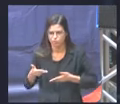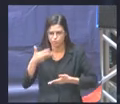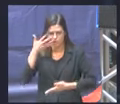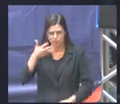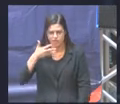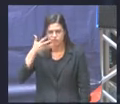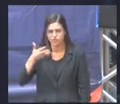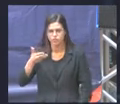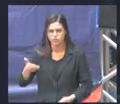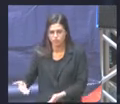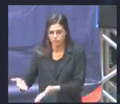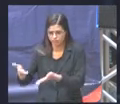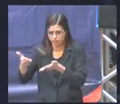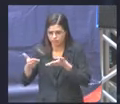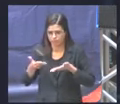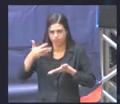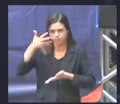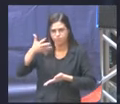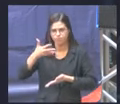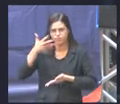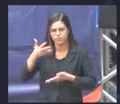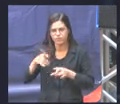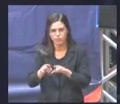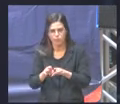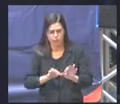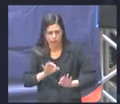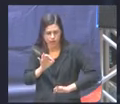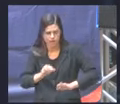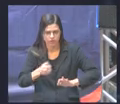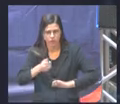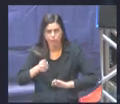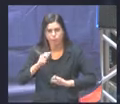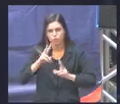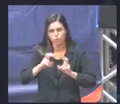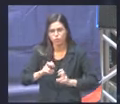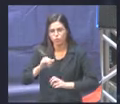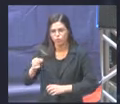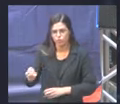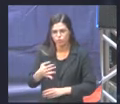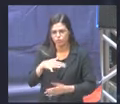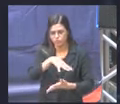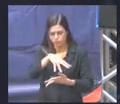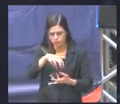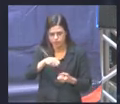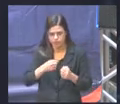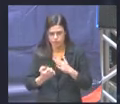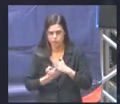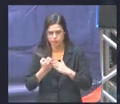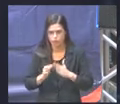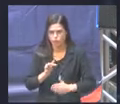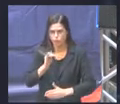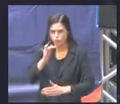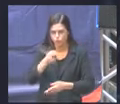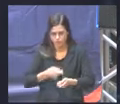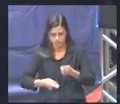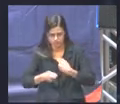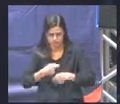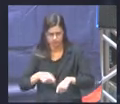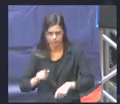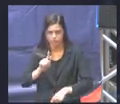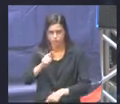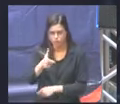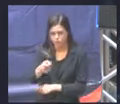o uso da palavra e mediar o primeiro painel sobre inovação e sustentabilidade empresarial, o futuro dos negócios no G20,